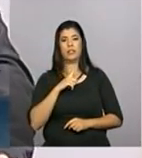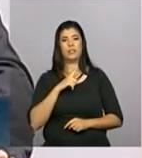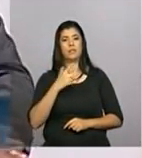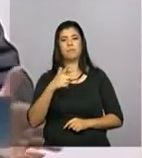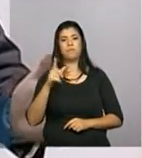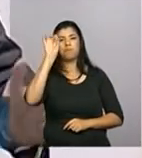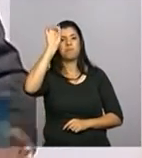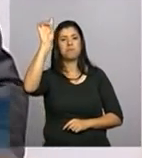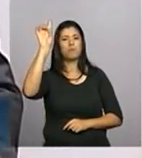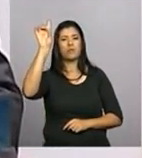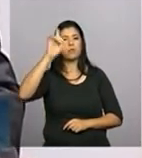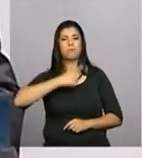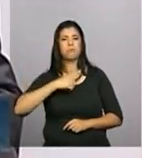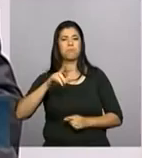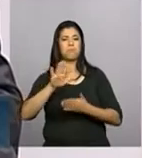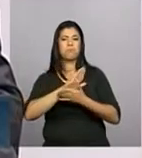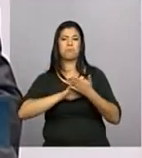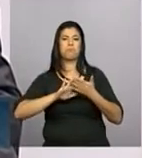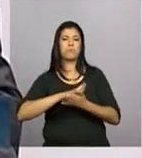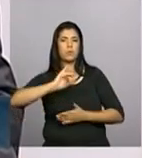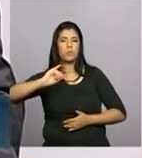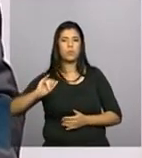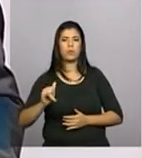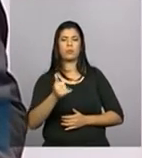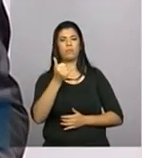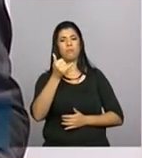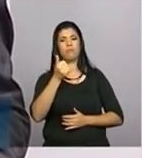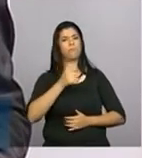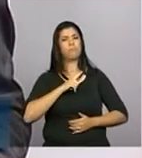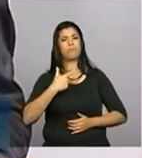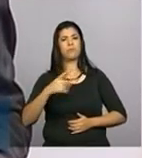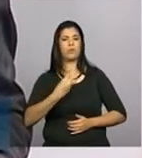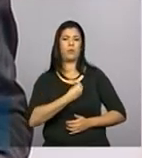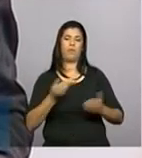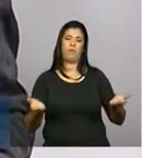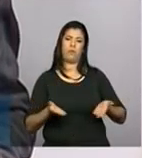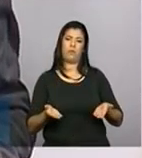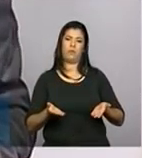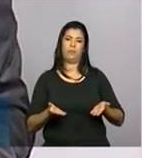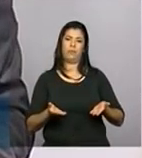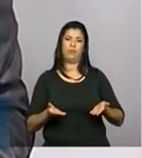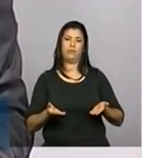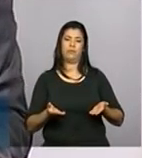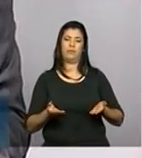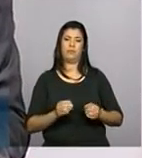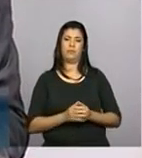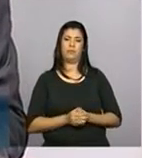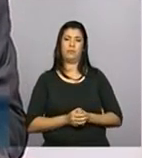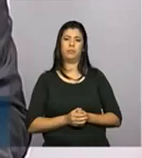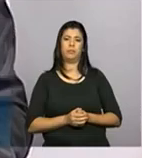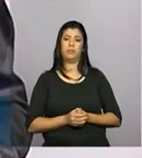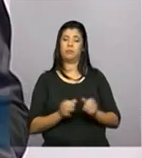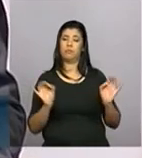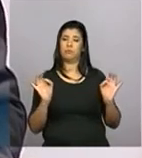ele nós não teríamos essas oportunidades, não teríamos essa vida. E para